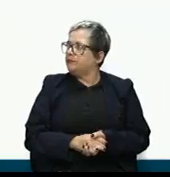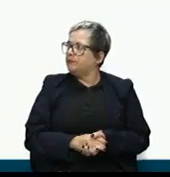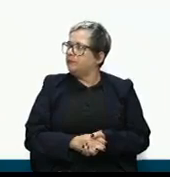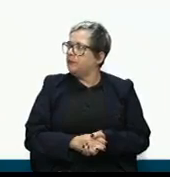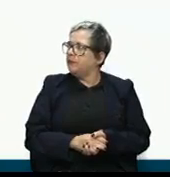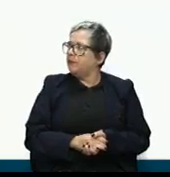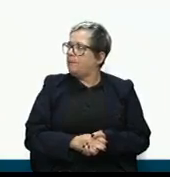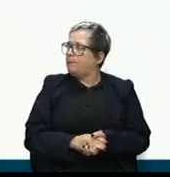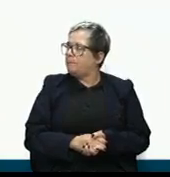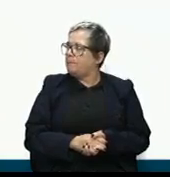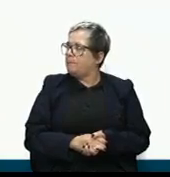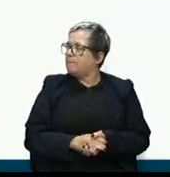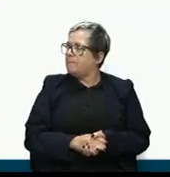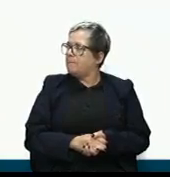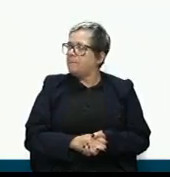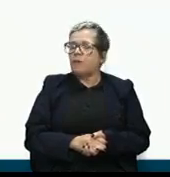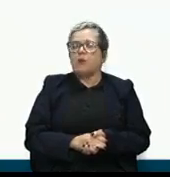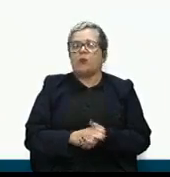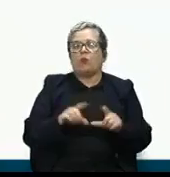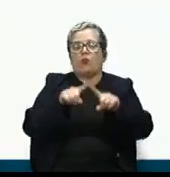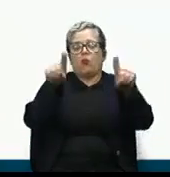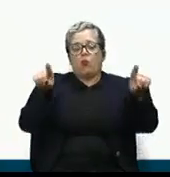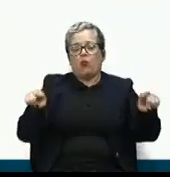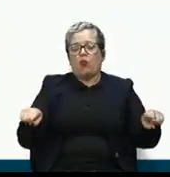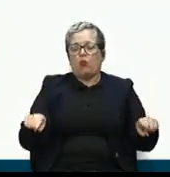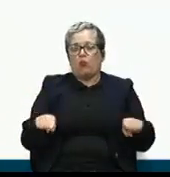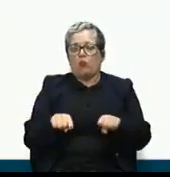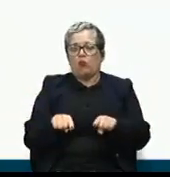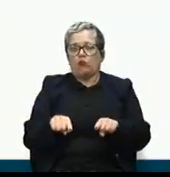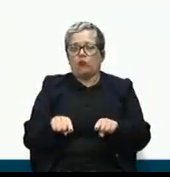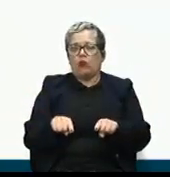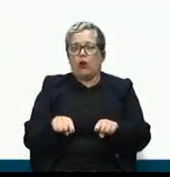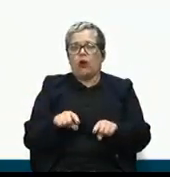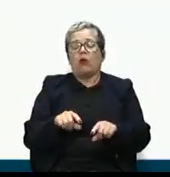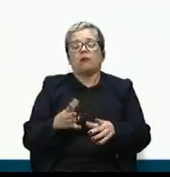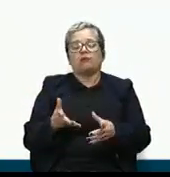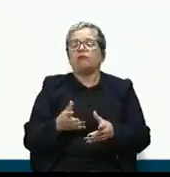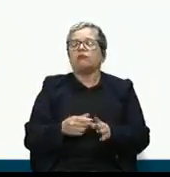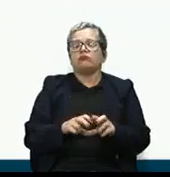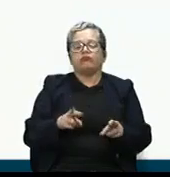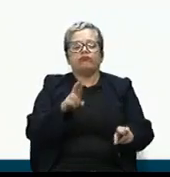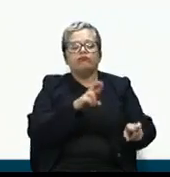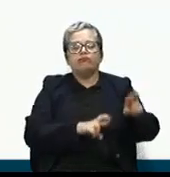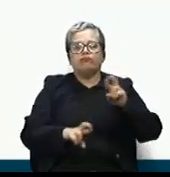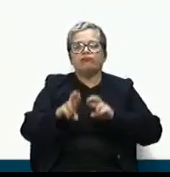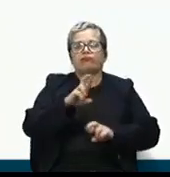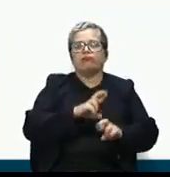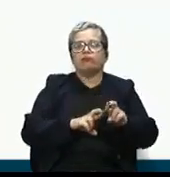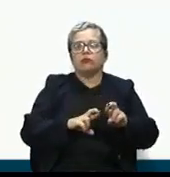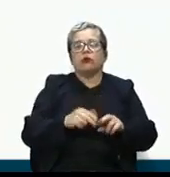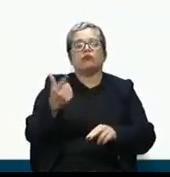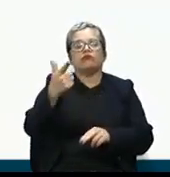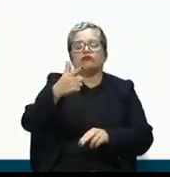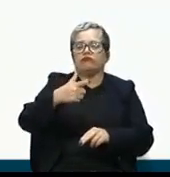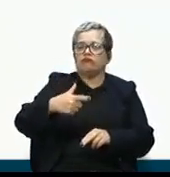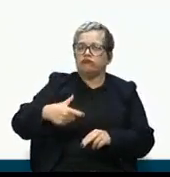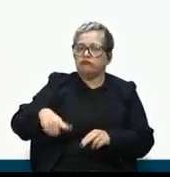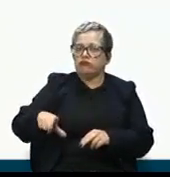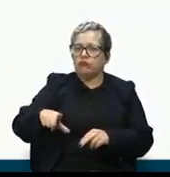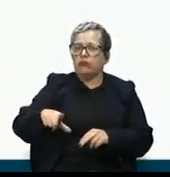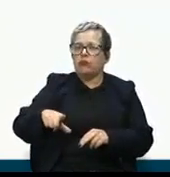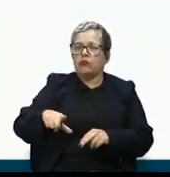mais 3. Fechamos, então, aqui a nossa matriz. Observe que nós continuamos com